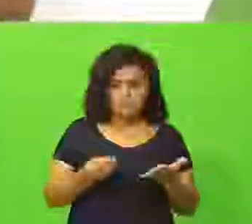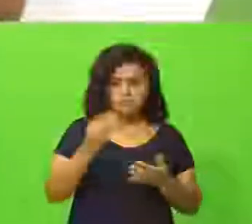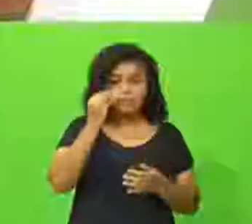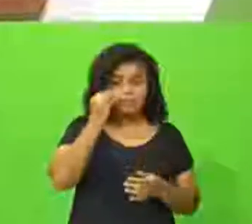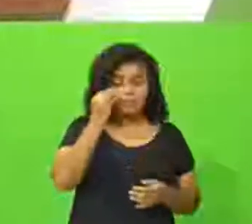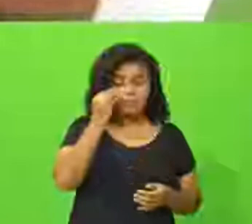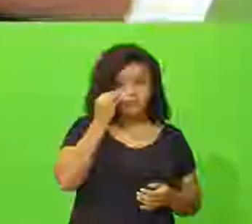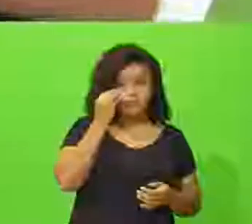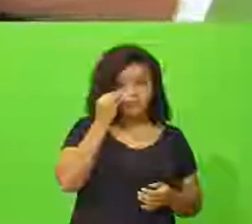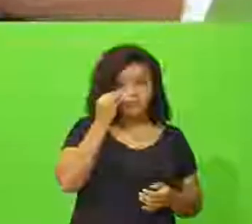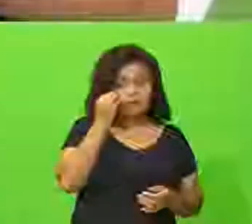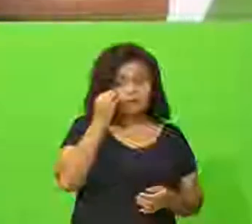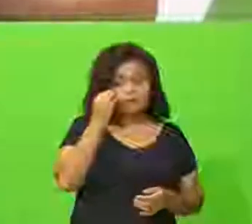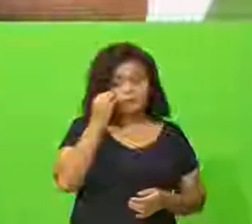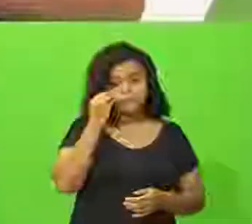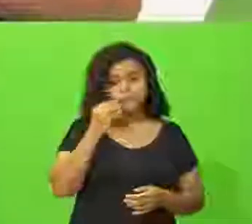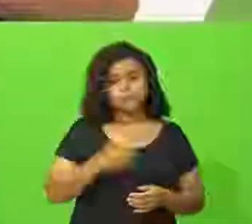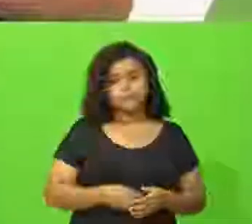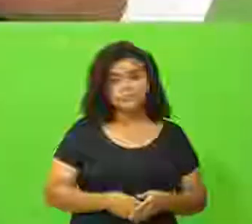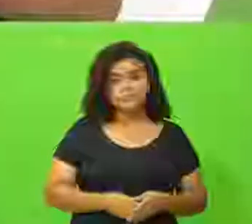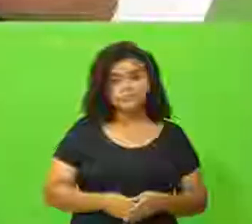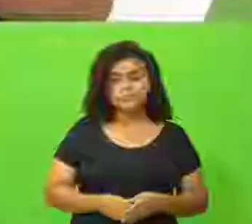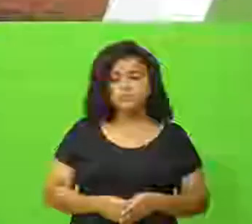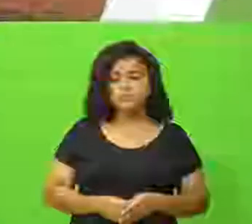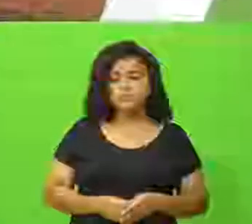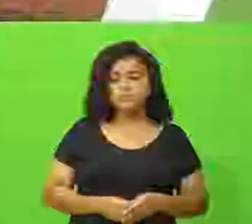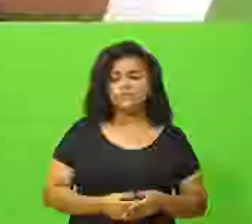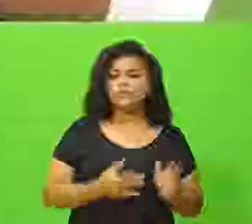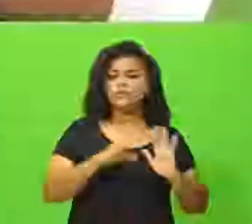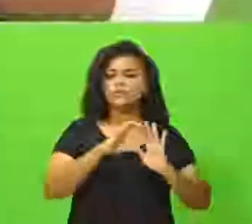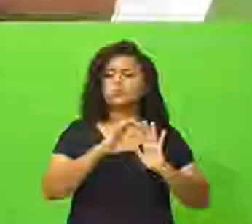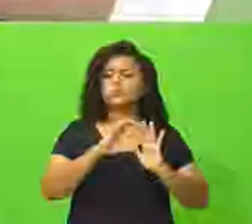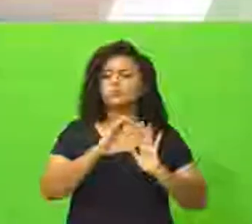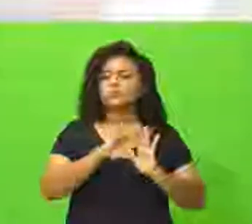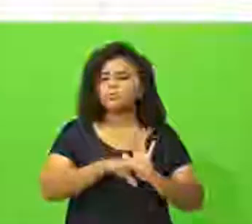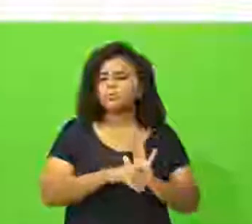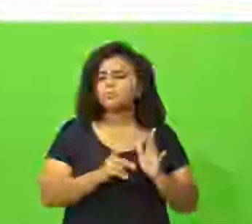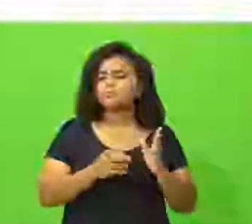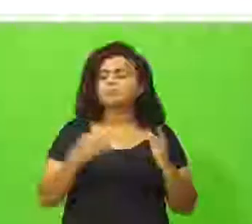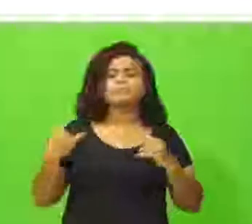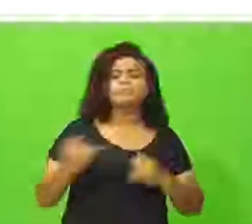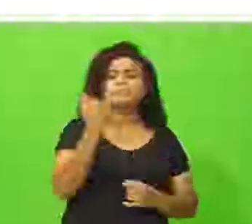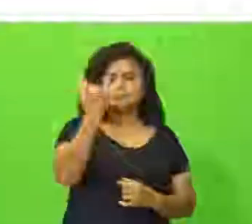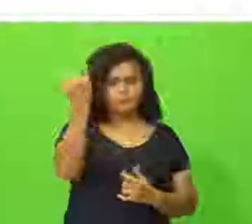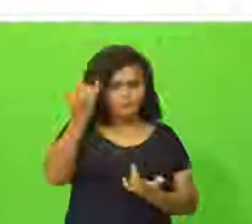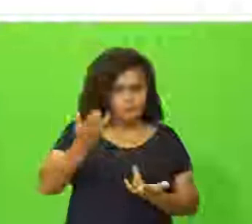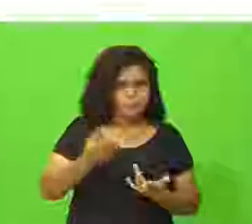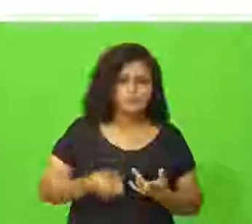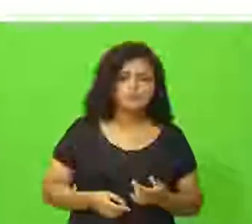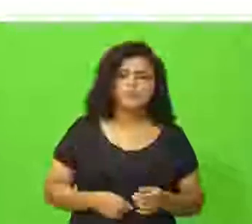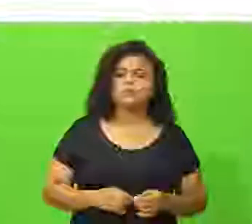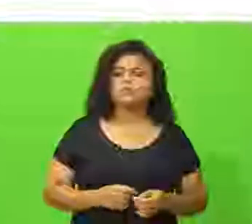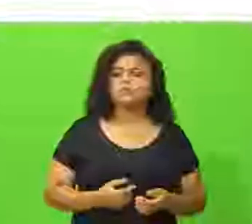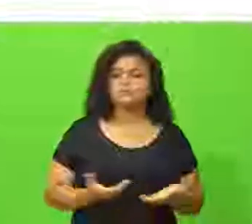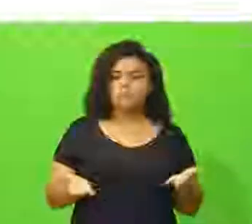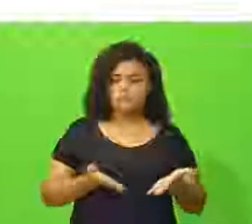verificar, no caso, alguns conceitos que são cruciais. Primeiro, nós temos aqui,